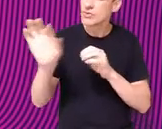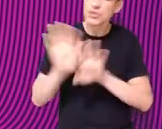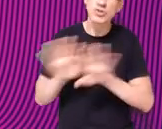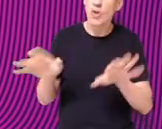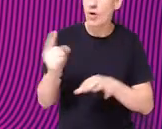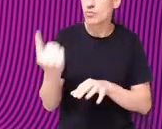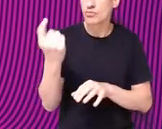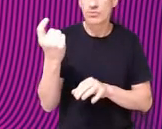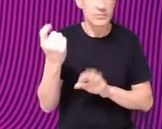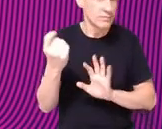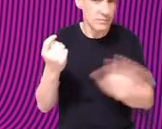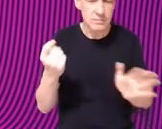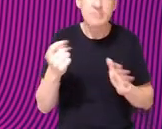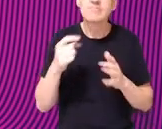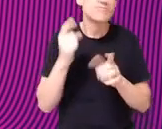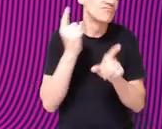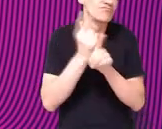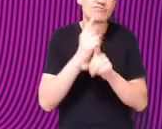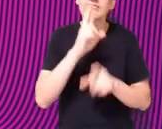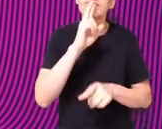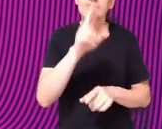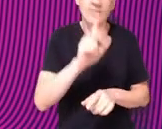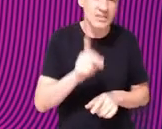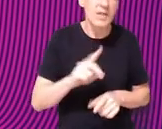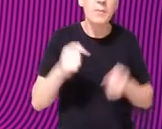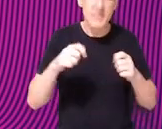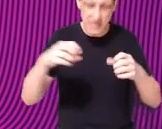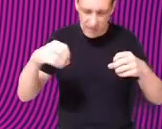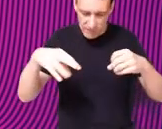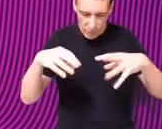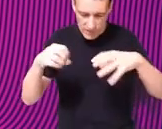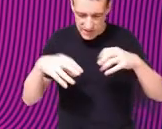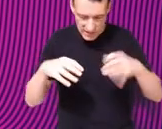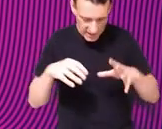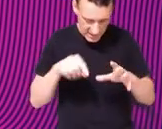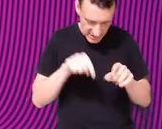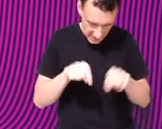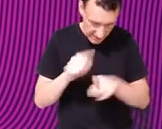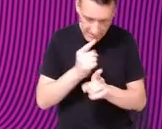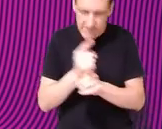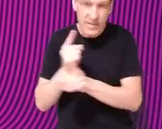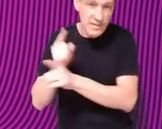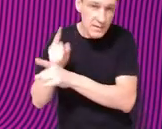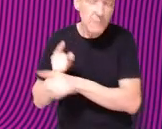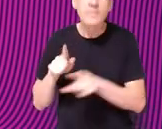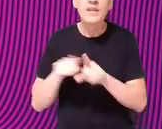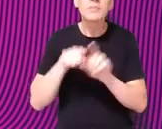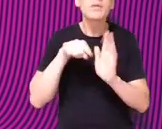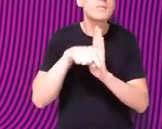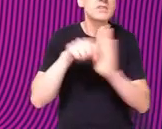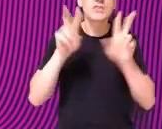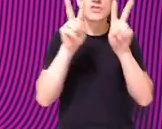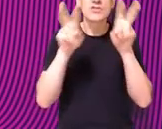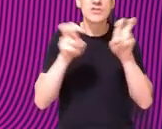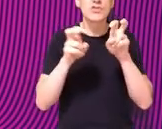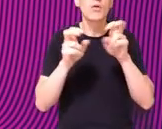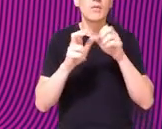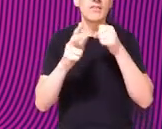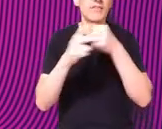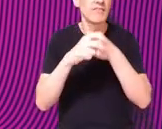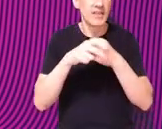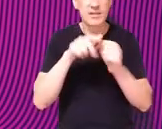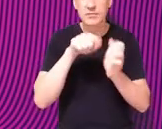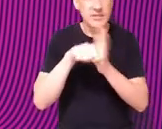não utiliza imunofluorescência e técnicas de pesquisa de inclusão viral, você pode ter um ganho diagnóstico apenas de 50% dos